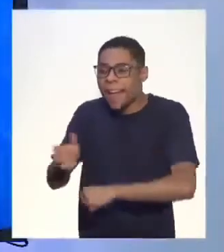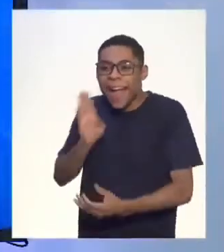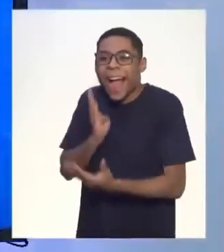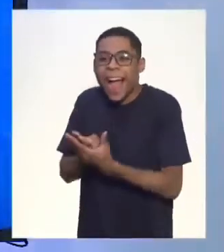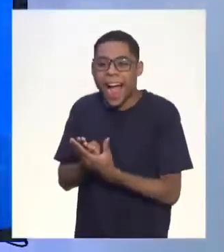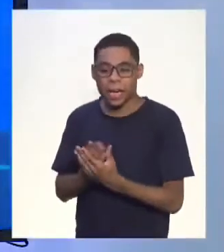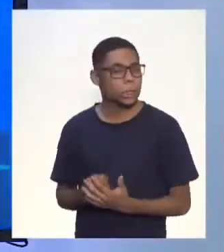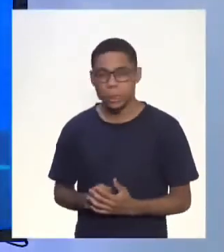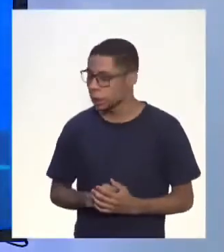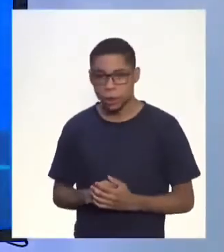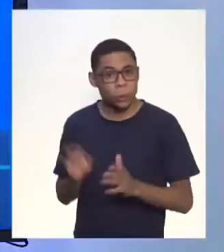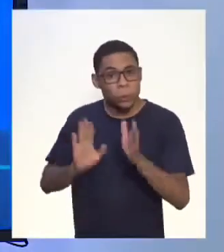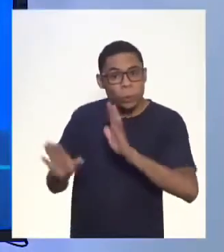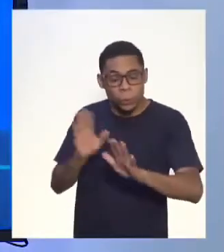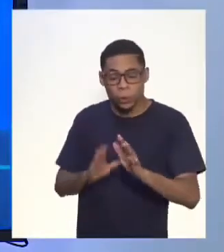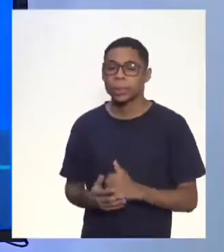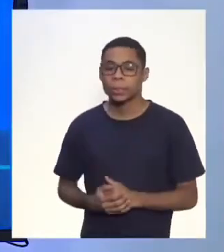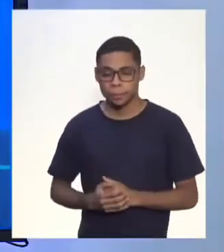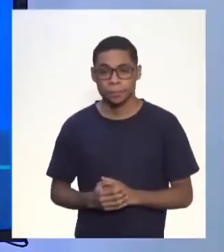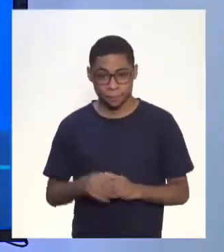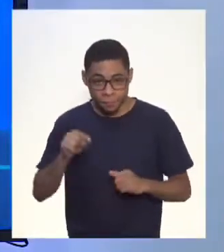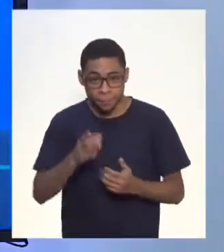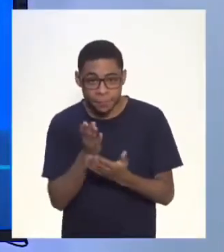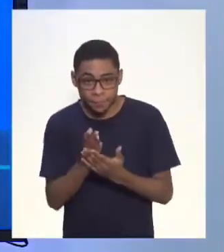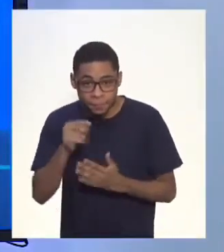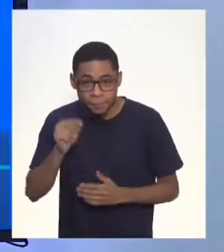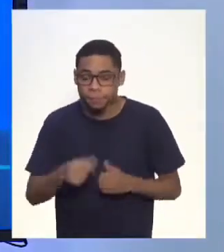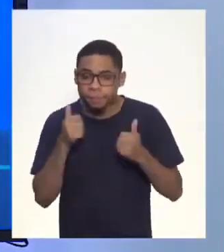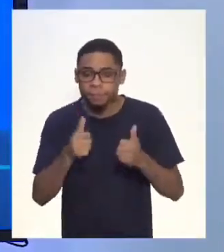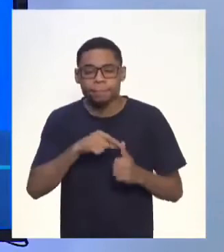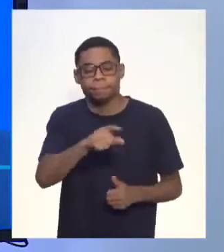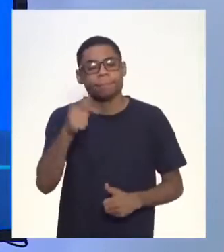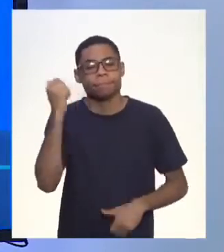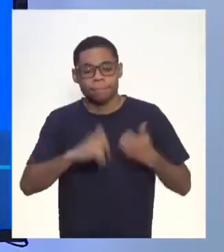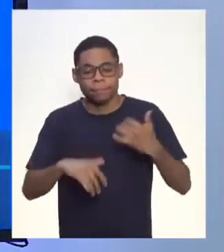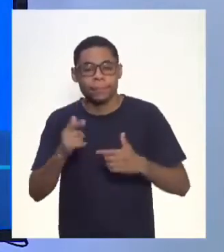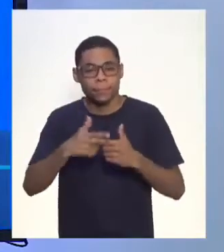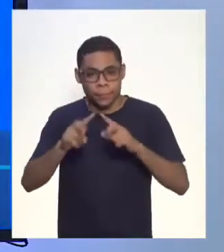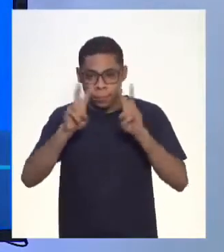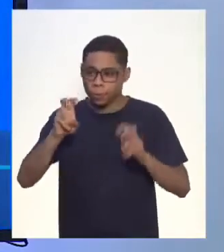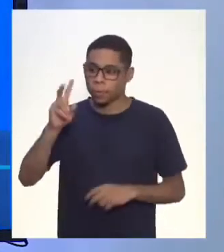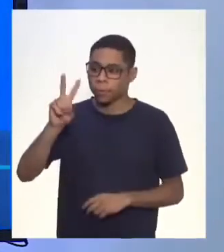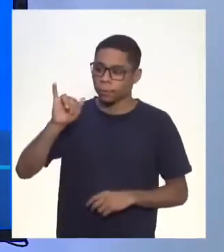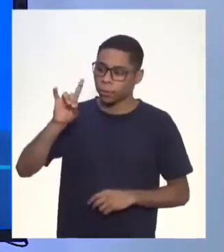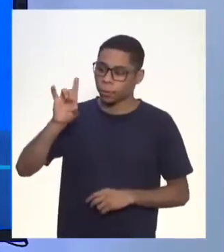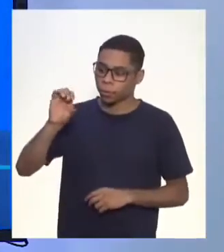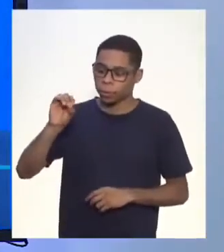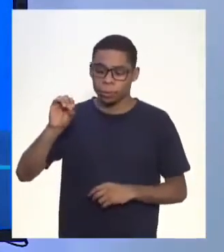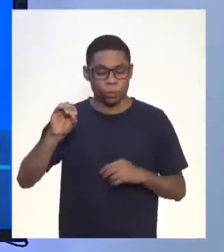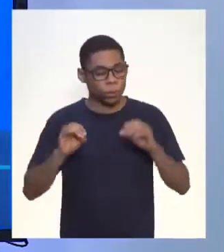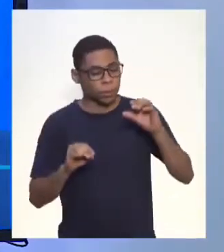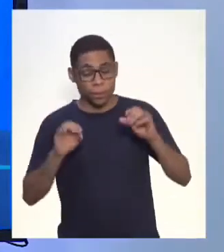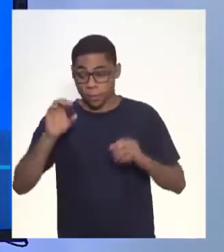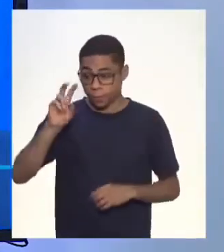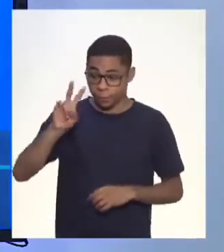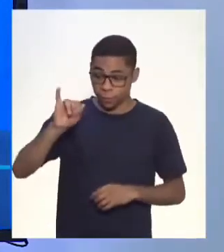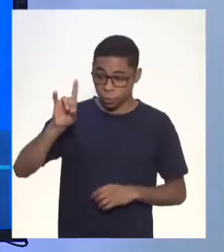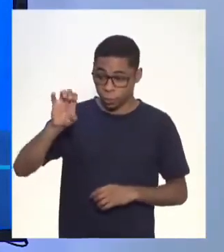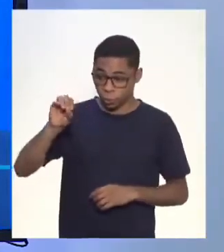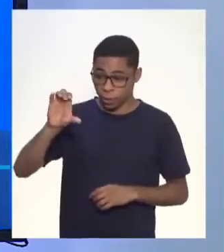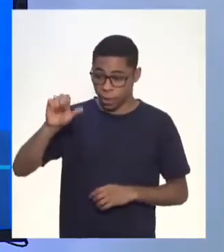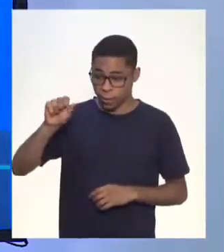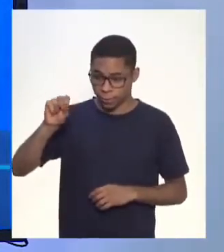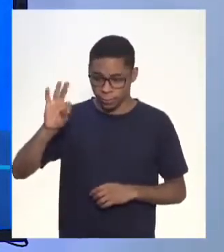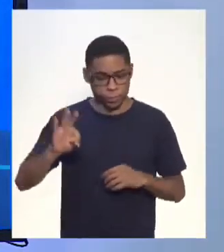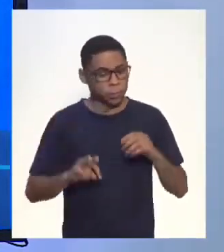nas redes sociais. Então, essa foi a nossa aula de hoje. Nós falamos, então, sobre videocast e podcast. Eu fico muito feliz e grata pelo